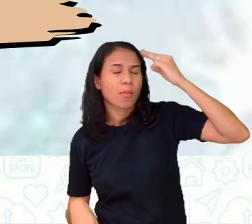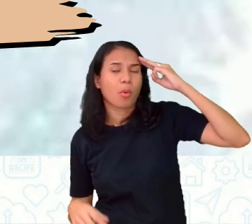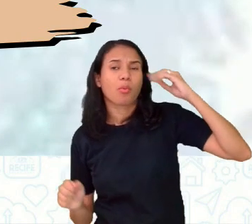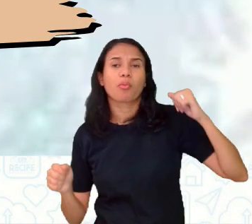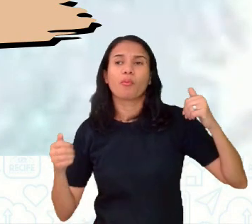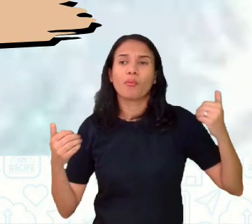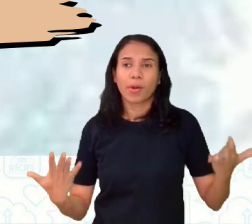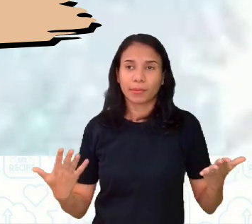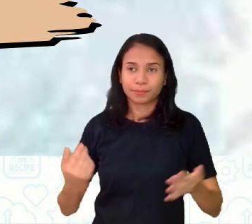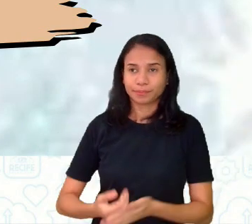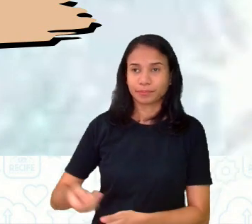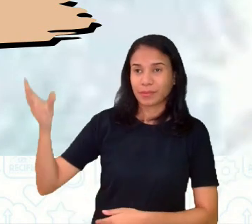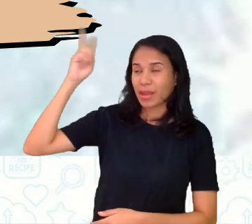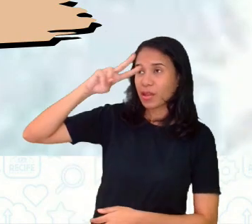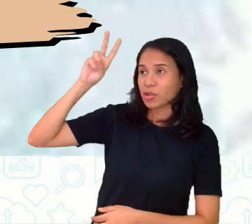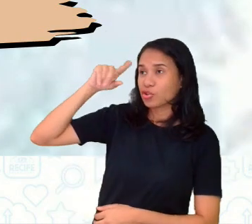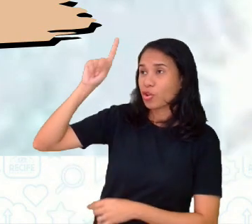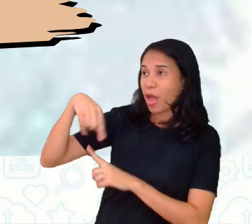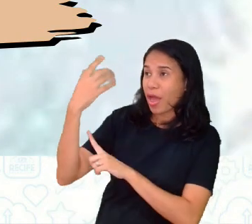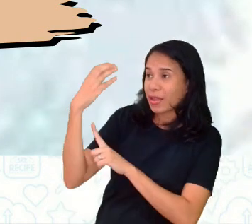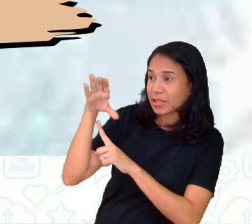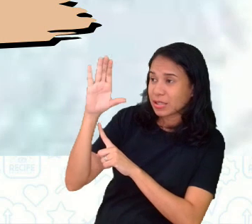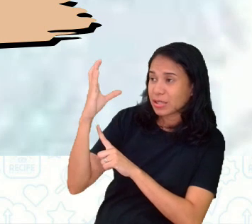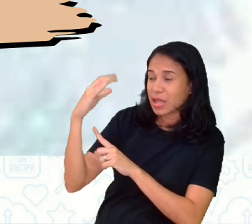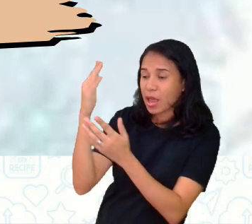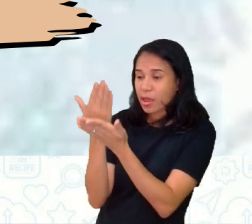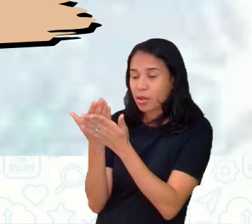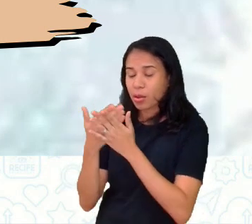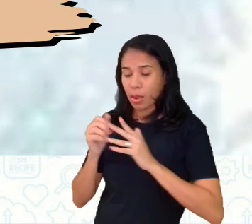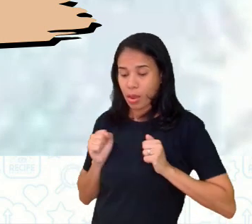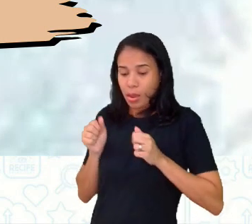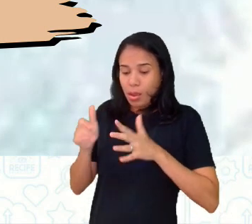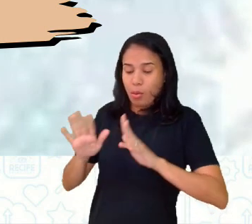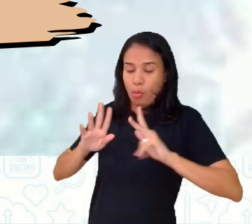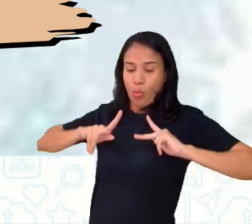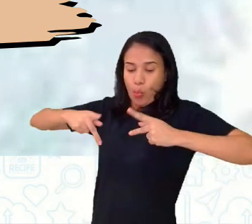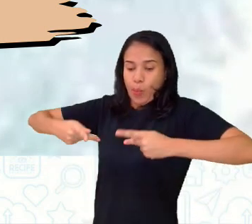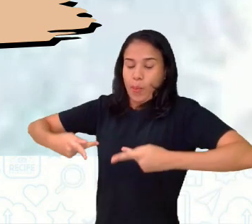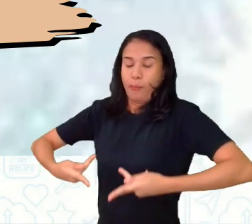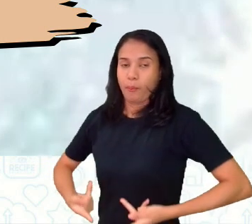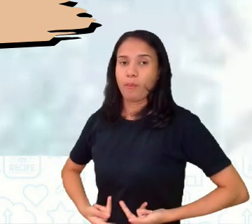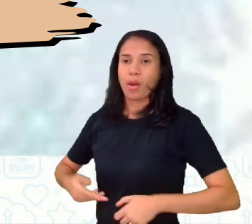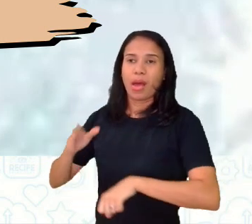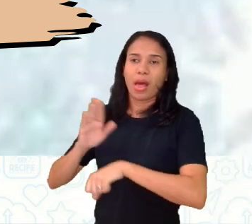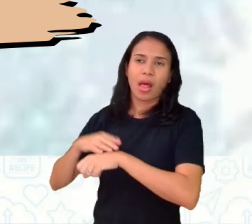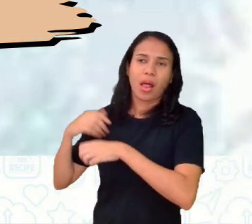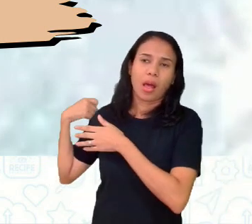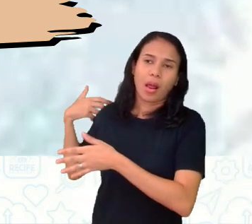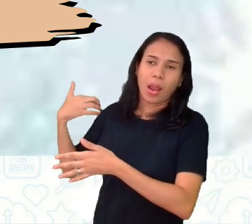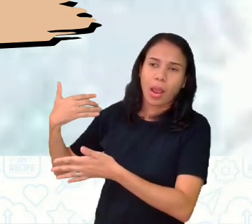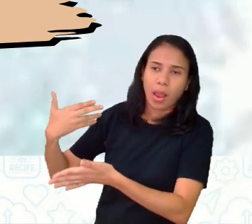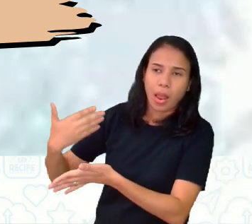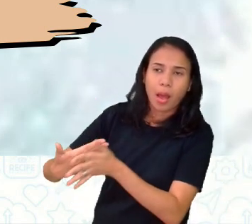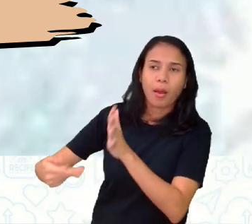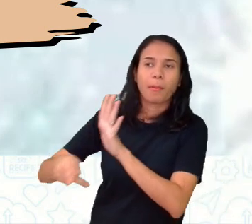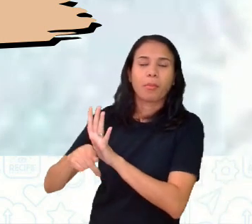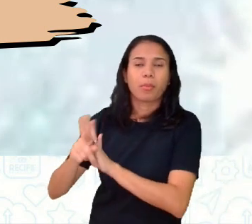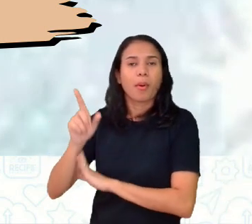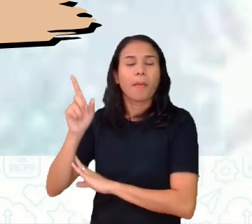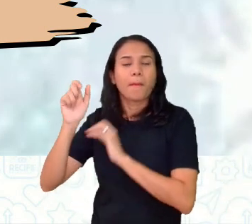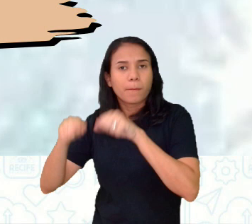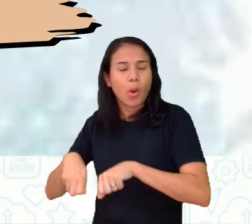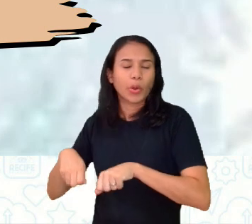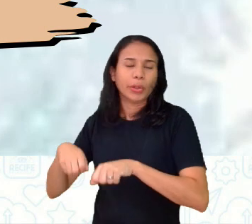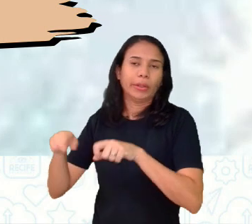A história é a ciência que estuda as ações humanas ao longo do tempo. O trabalho do